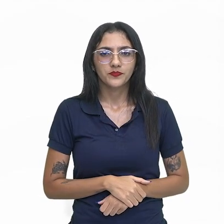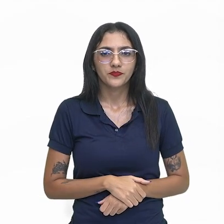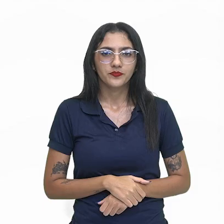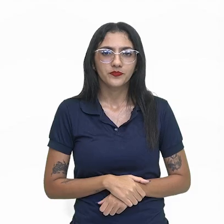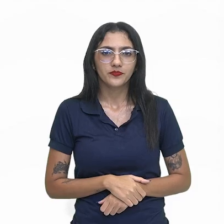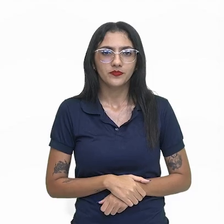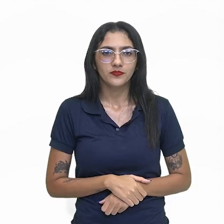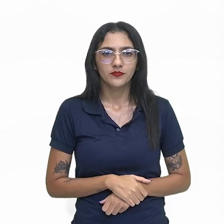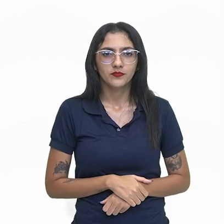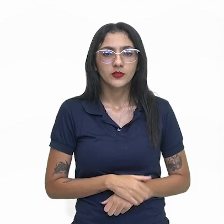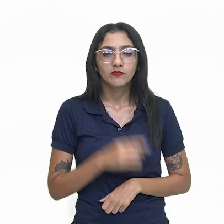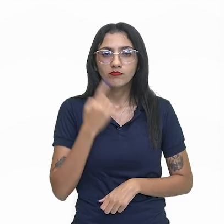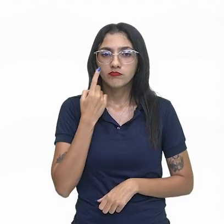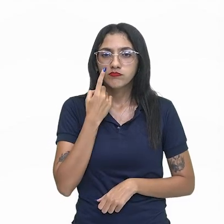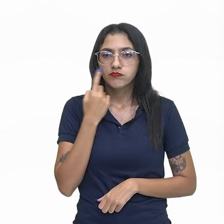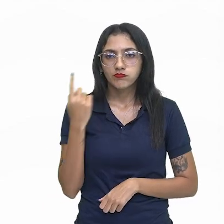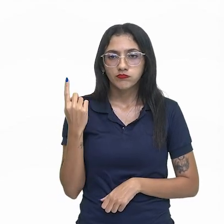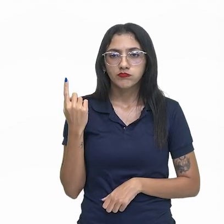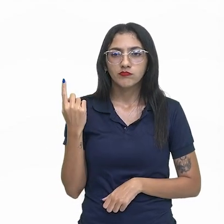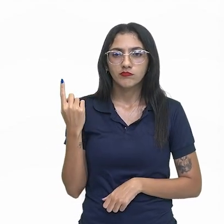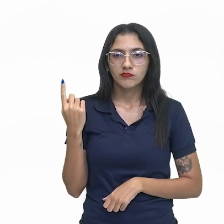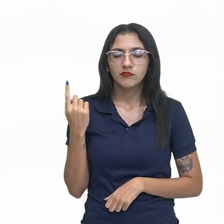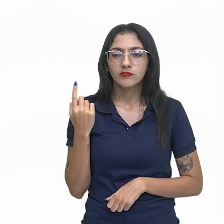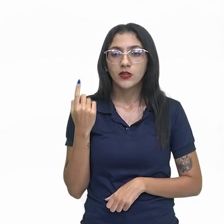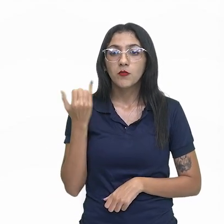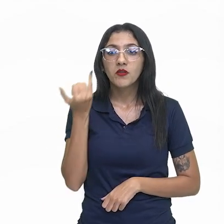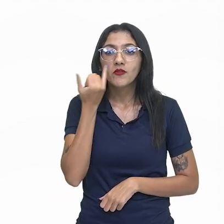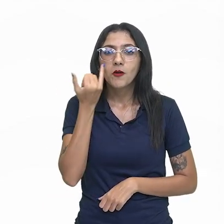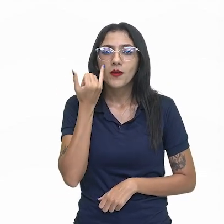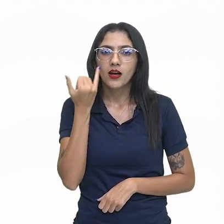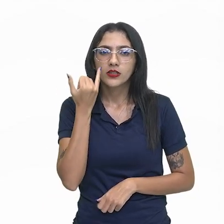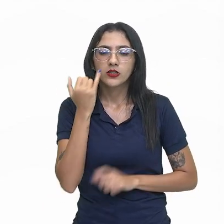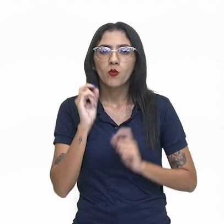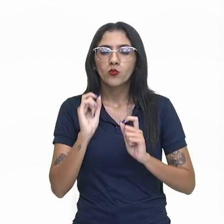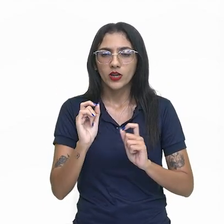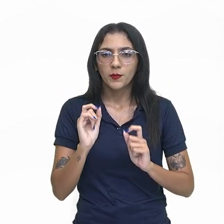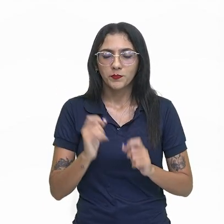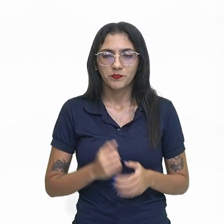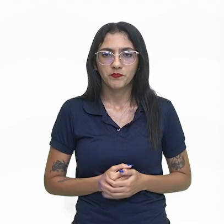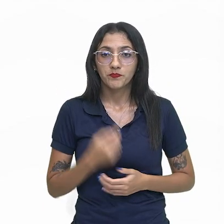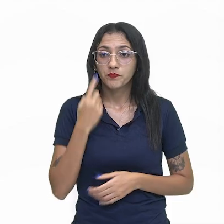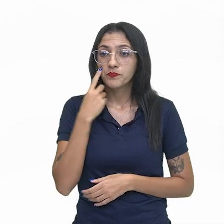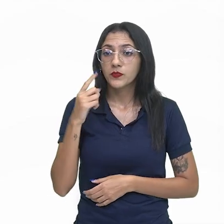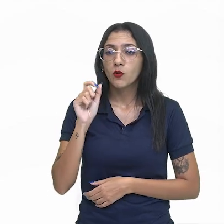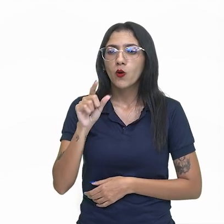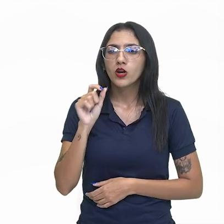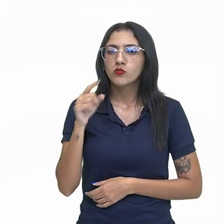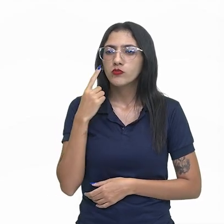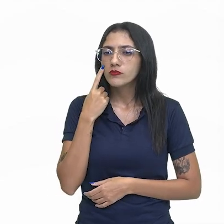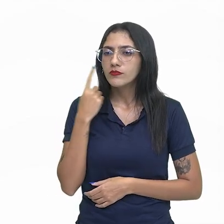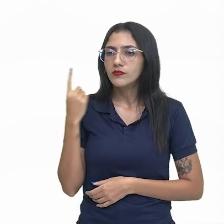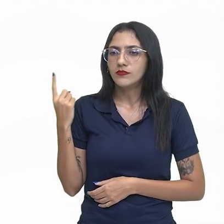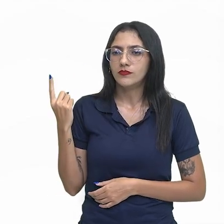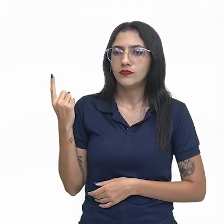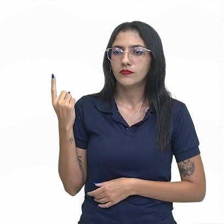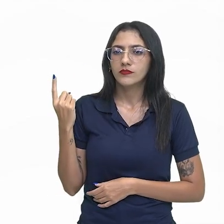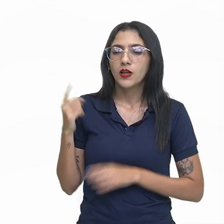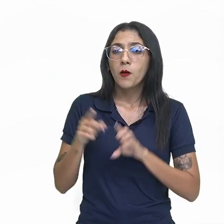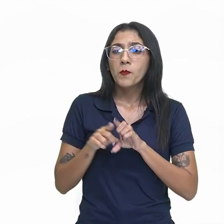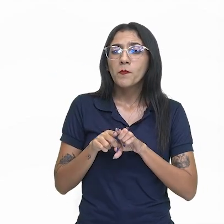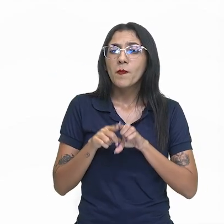fazemos parte de nenhuma ONG. É uma informação. Quando eu digo, mas vestimos a